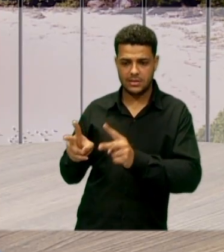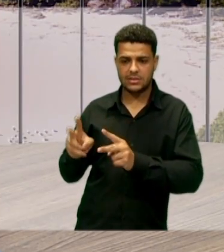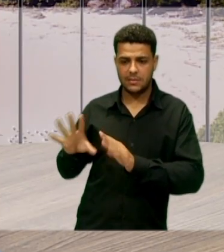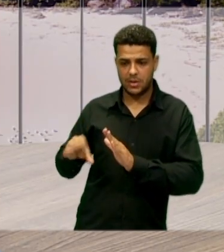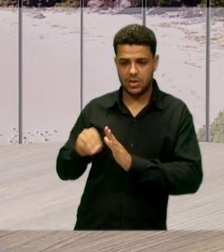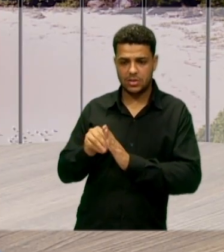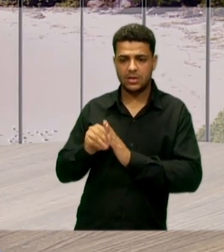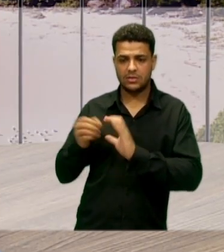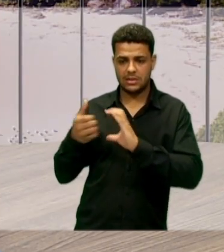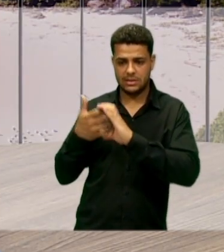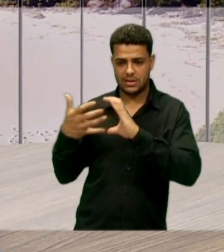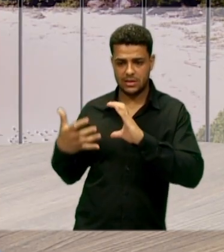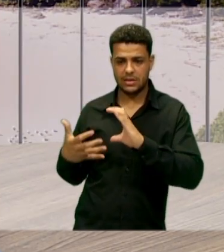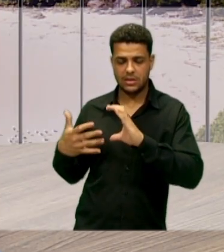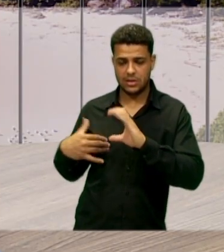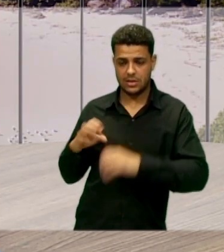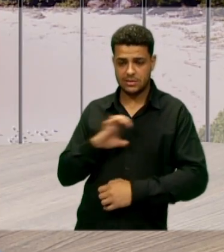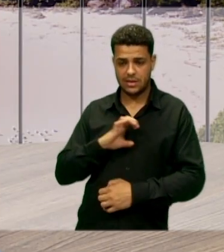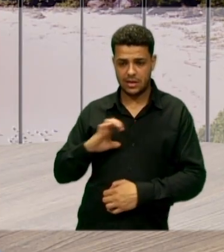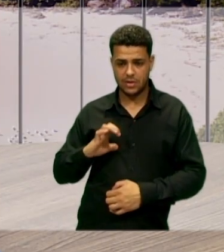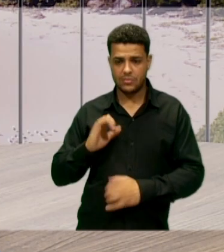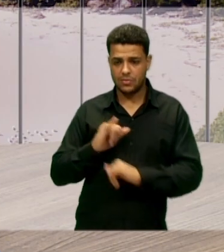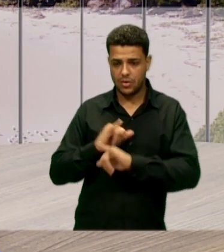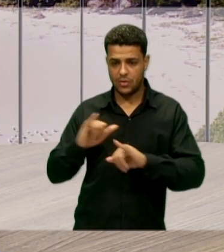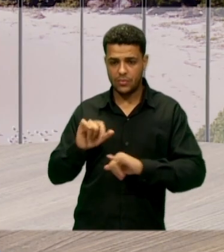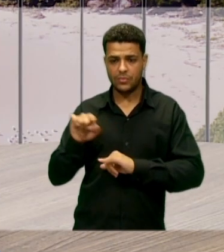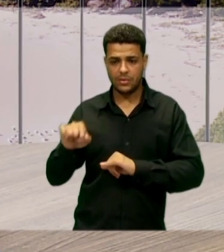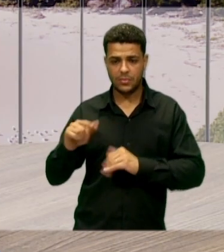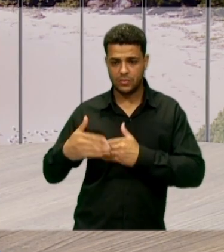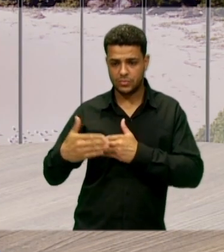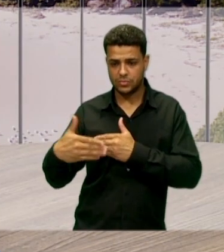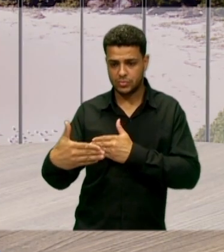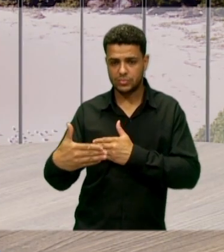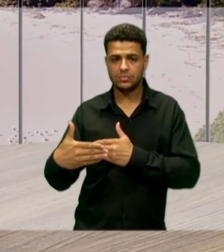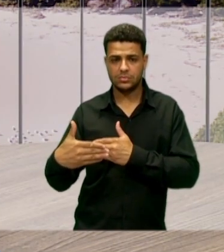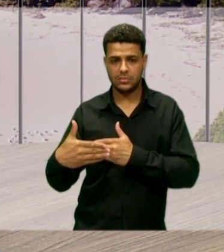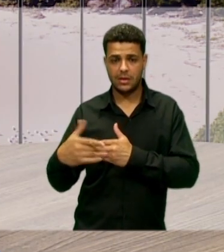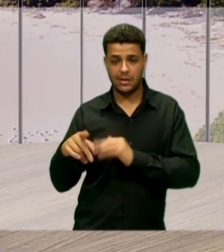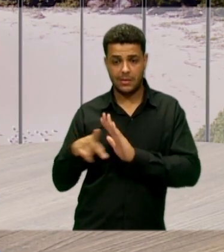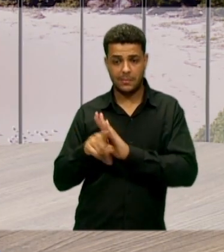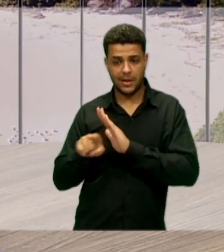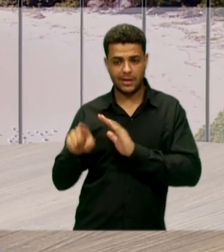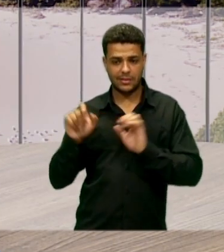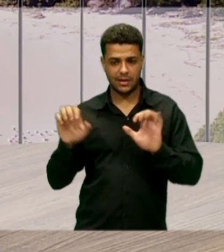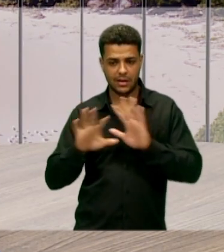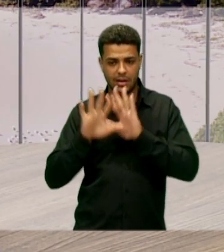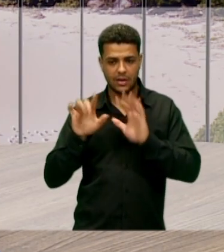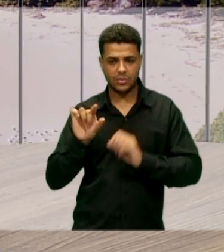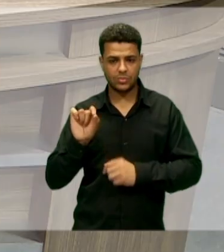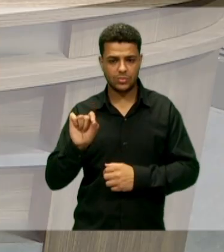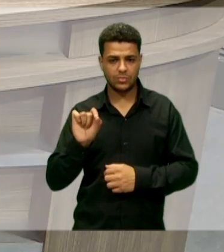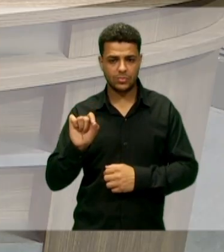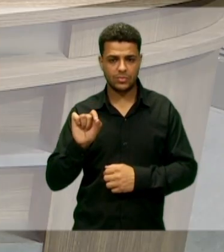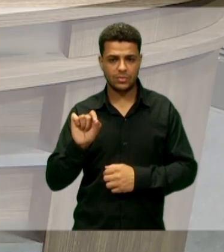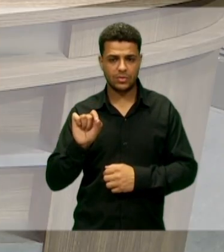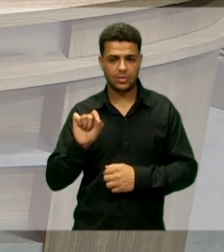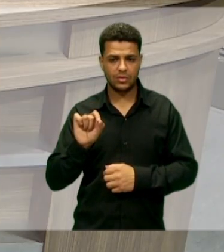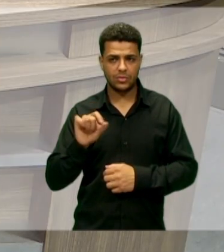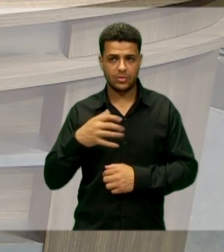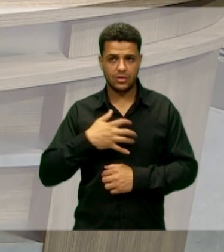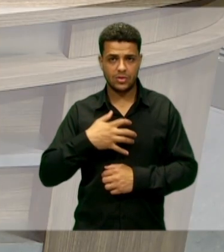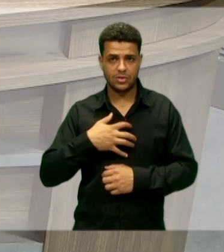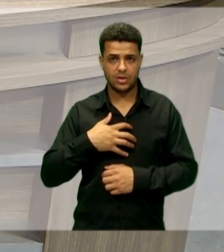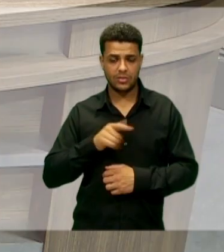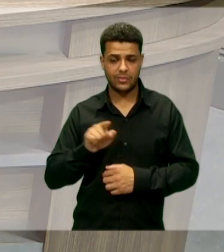dentro dos parâmetros éticos, comunicamos os pacientes sobre as pesquisas em andamento, para eles terem também ciência de que forma